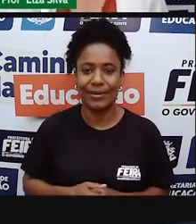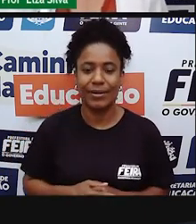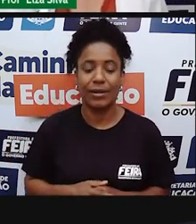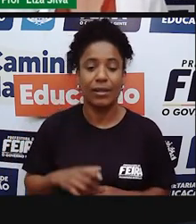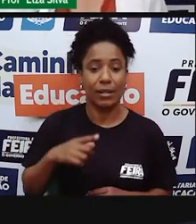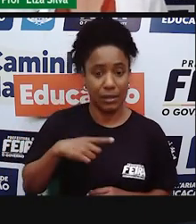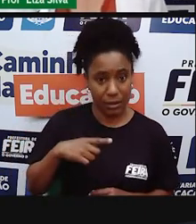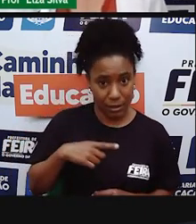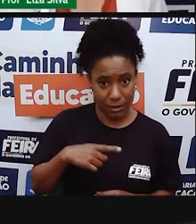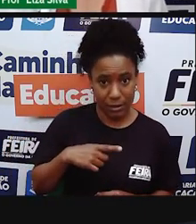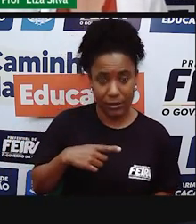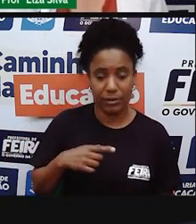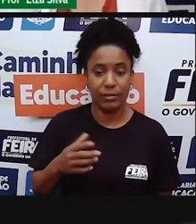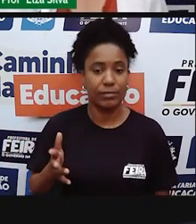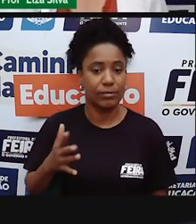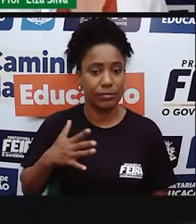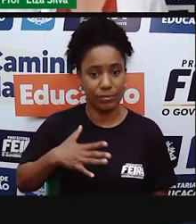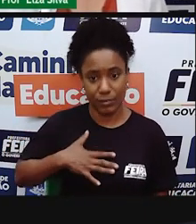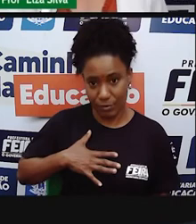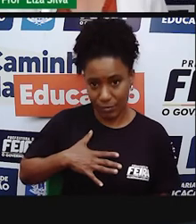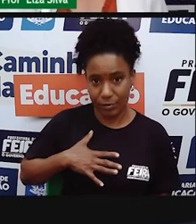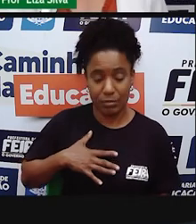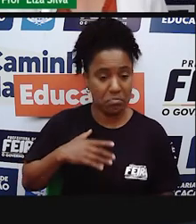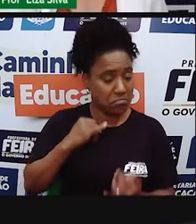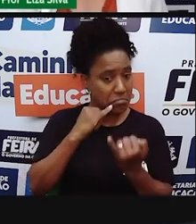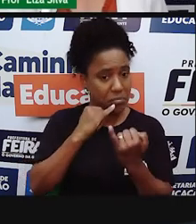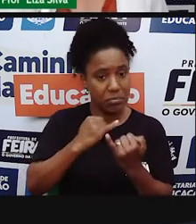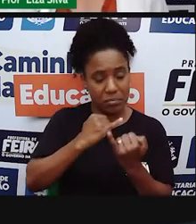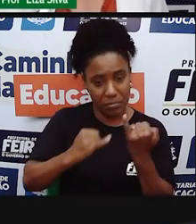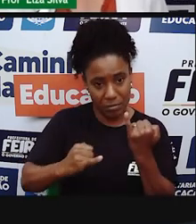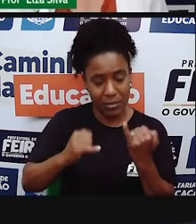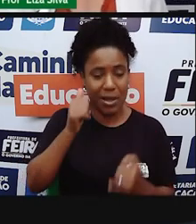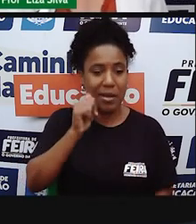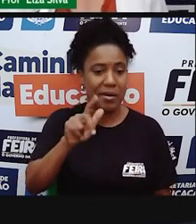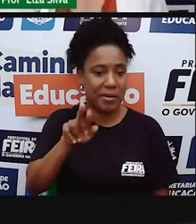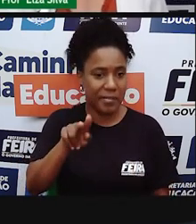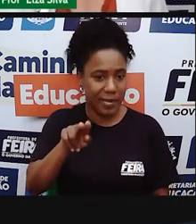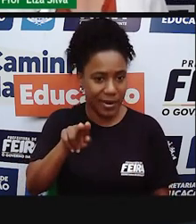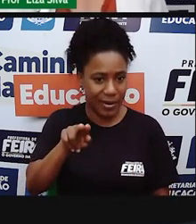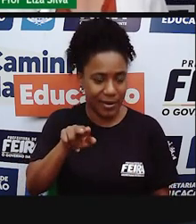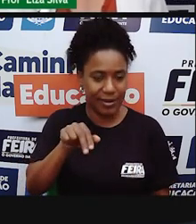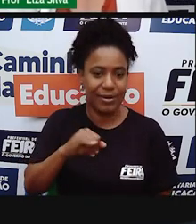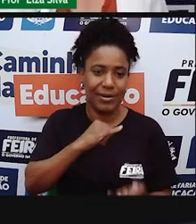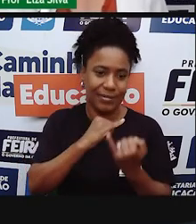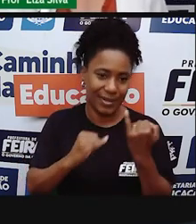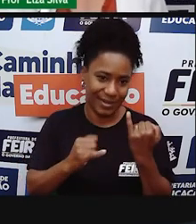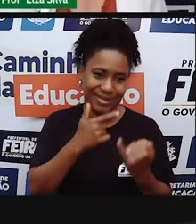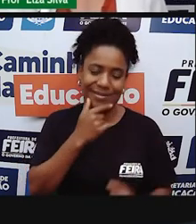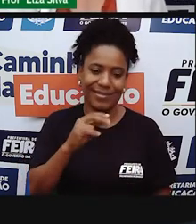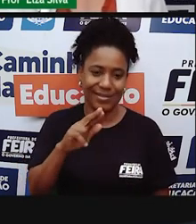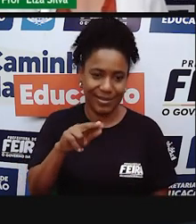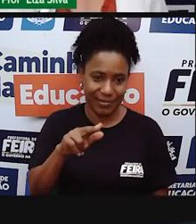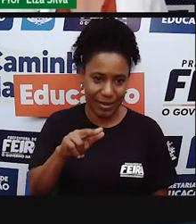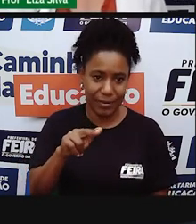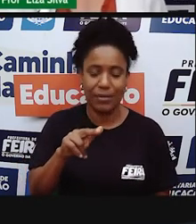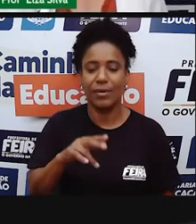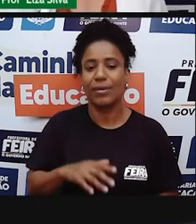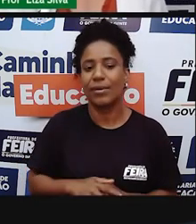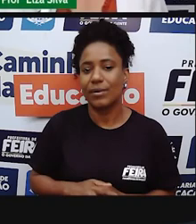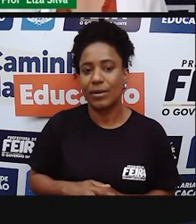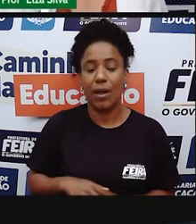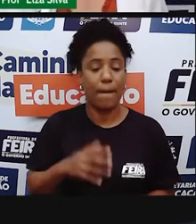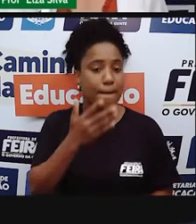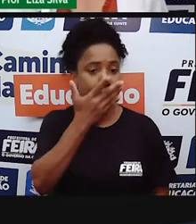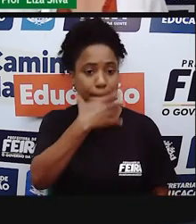meio-irmão. Half-sister, meia-irmã. Foster father, pai adotivo.